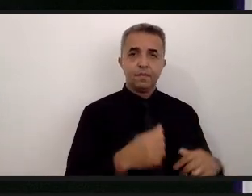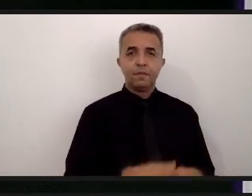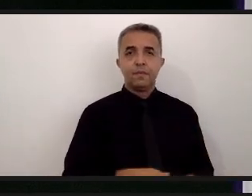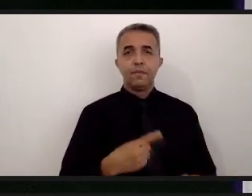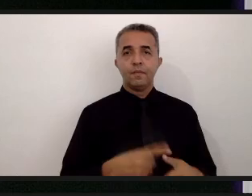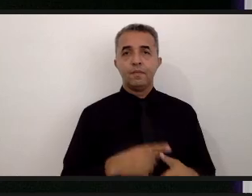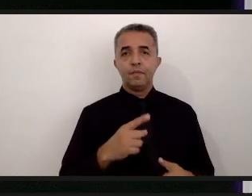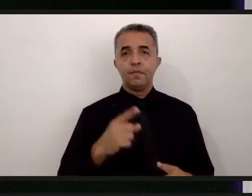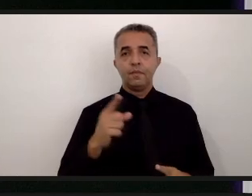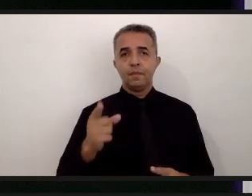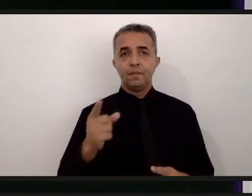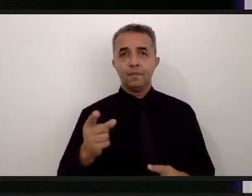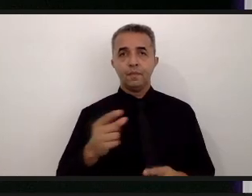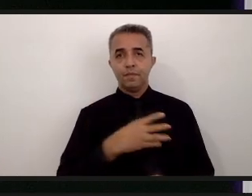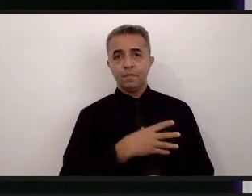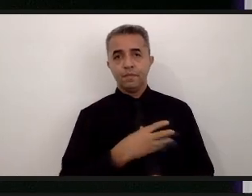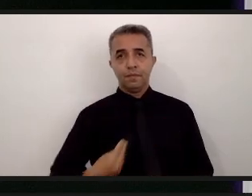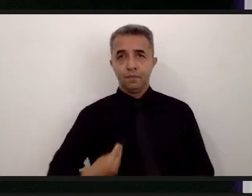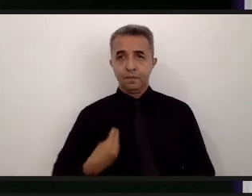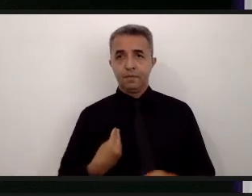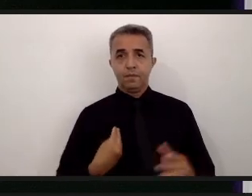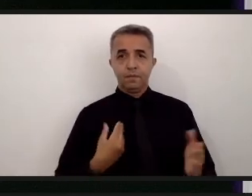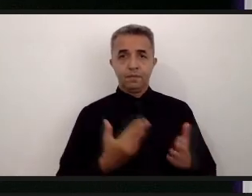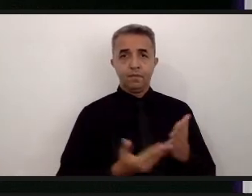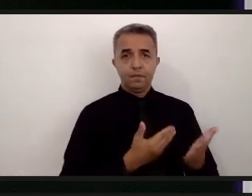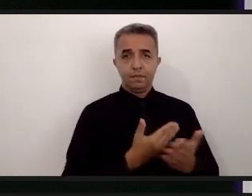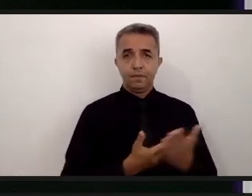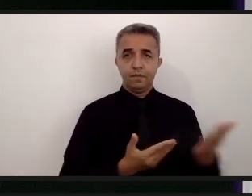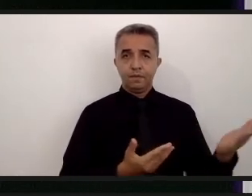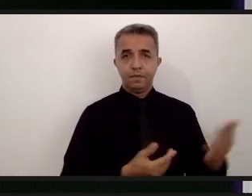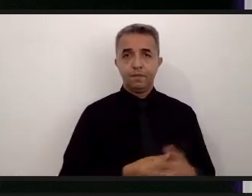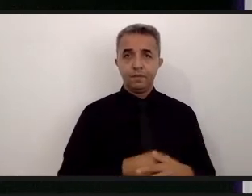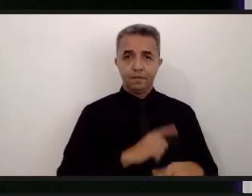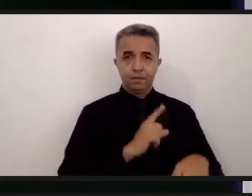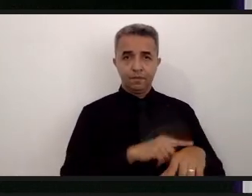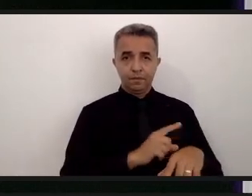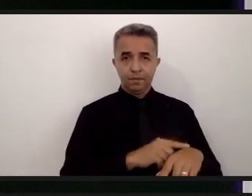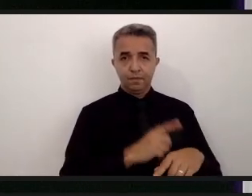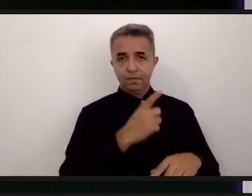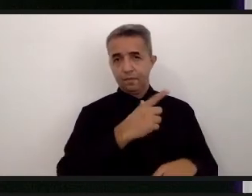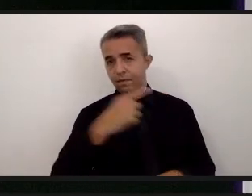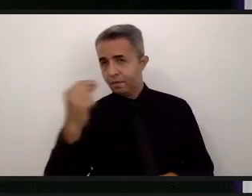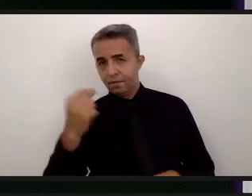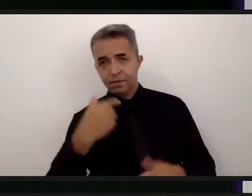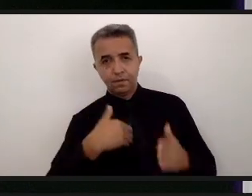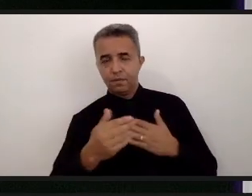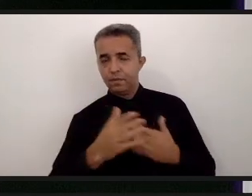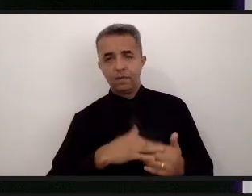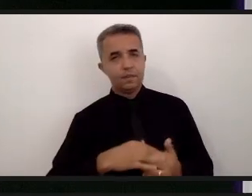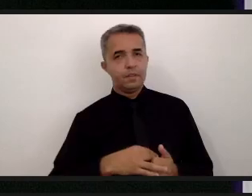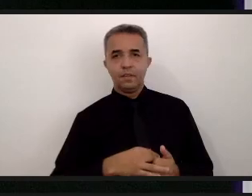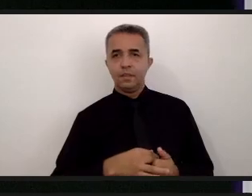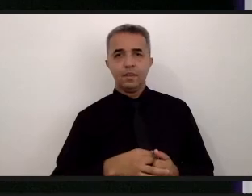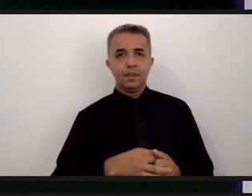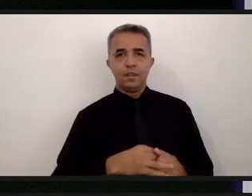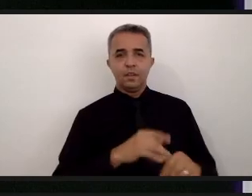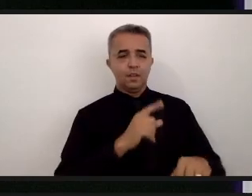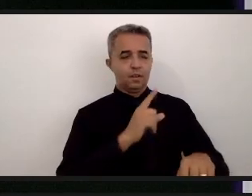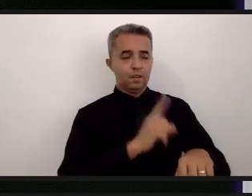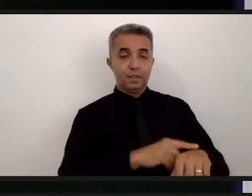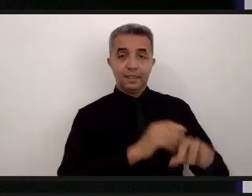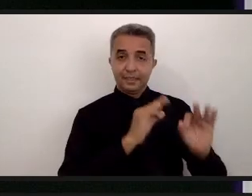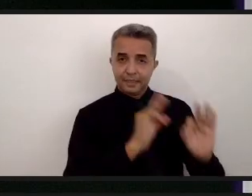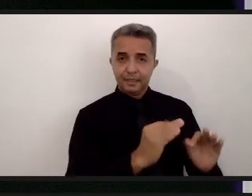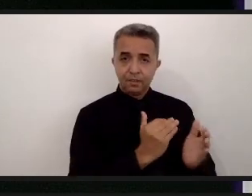vidas. Então, você não tem que sair o horário que você quer. É a hora que termina, né? Então, assim, você,